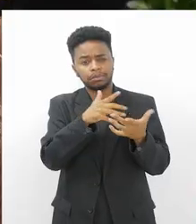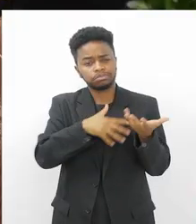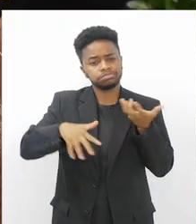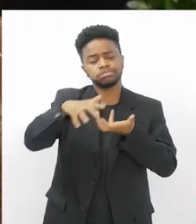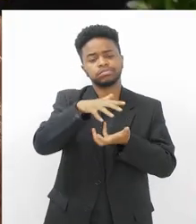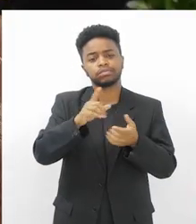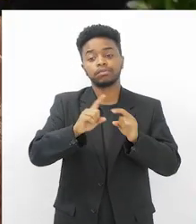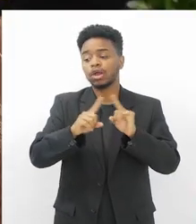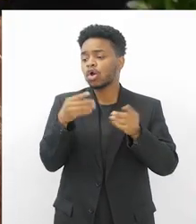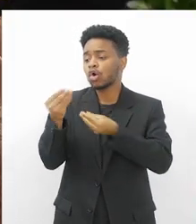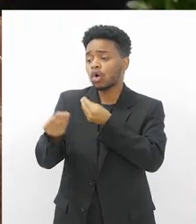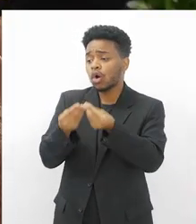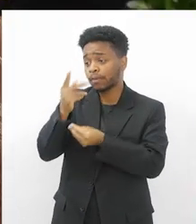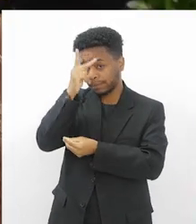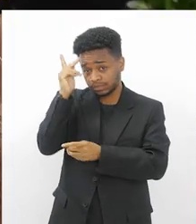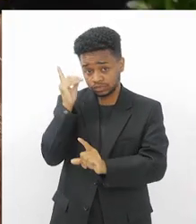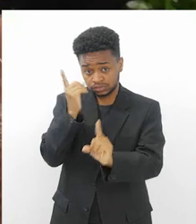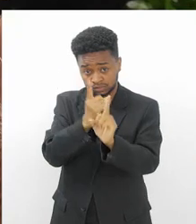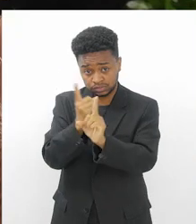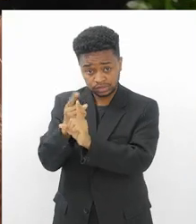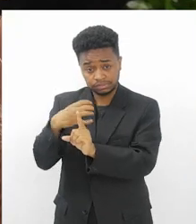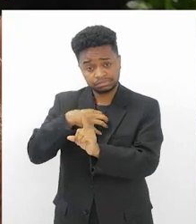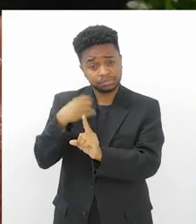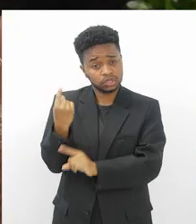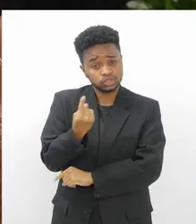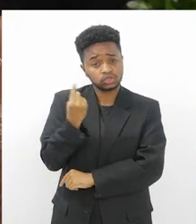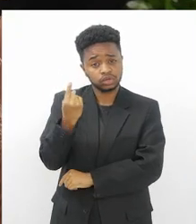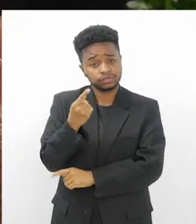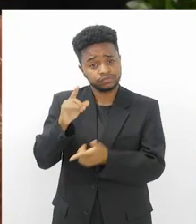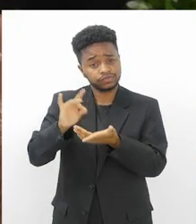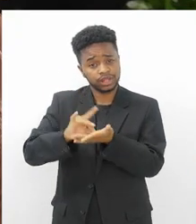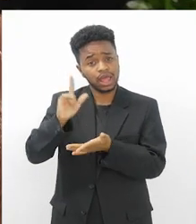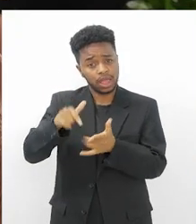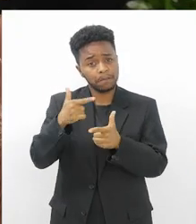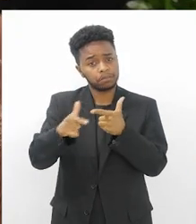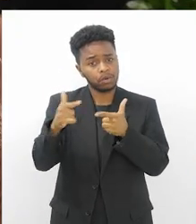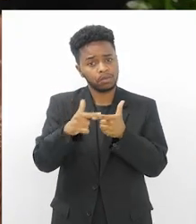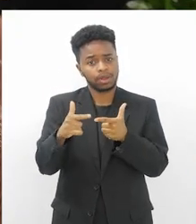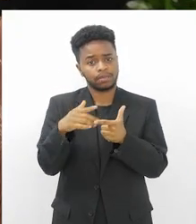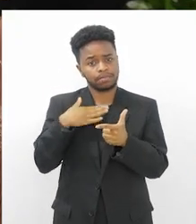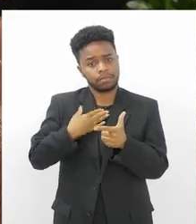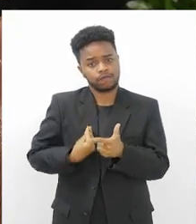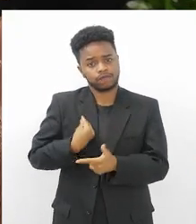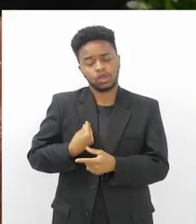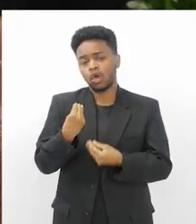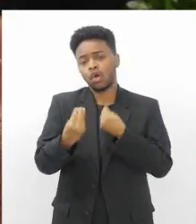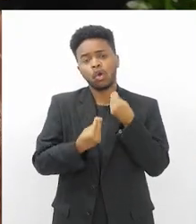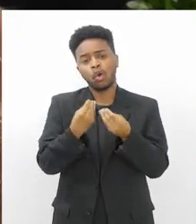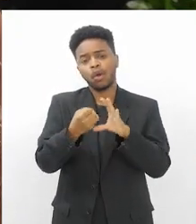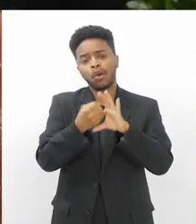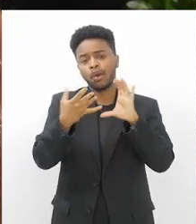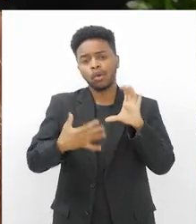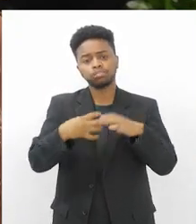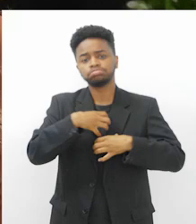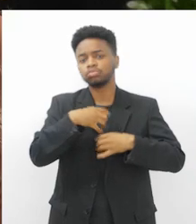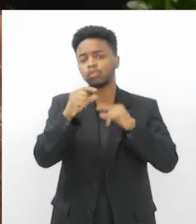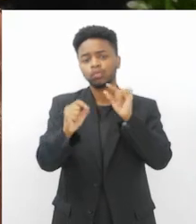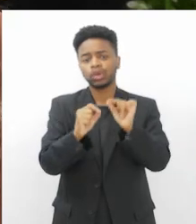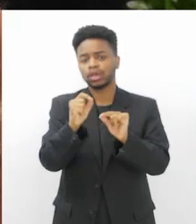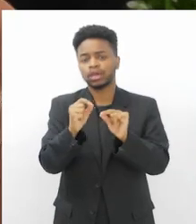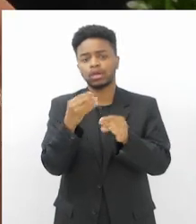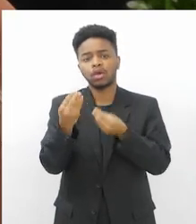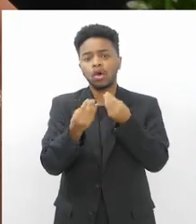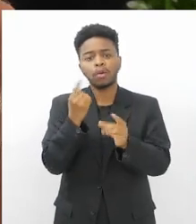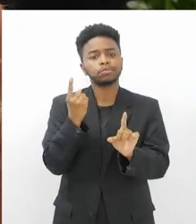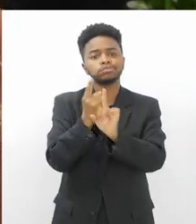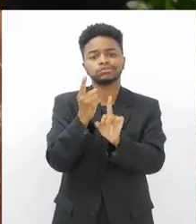Agora, doutora, como que a pessoa pode identificar que a solidão é um problema na vida dela, né? Quais sintomas ou, enfim,